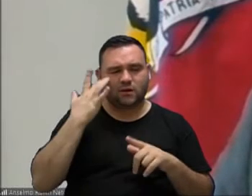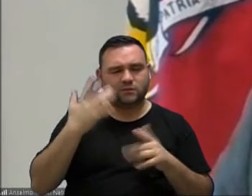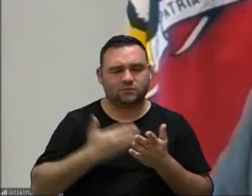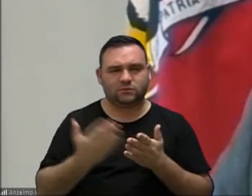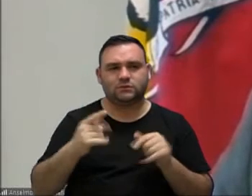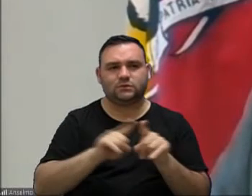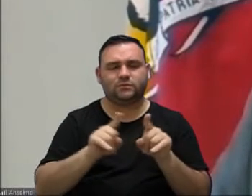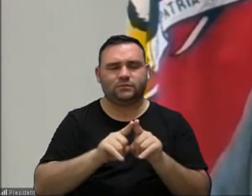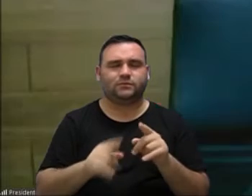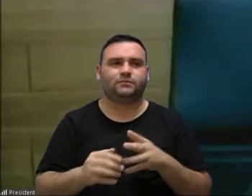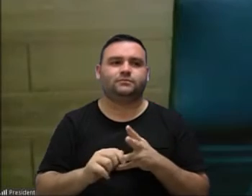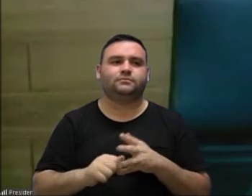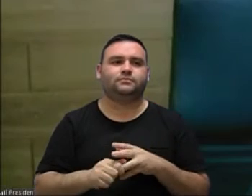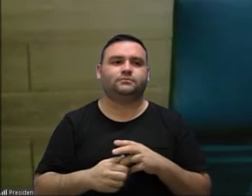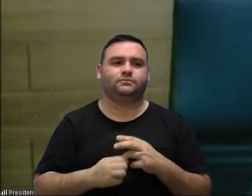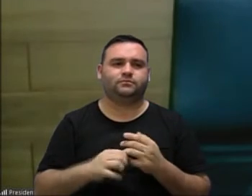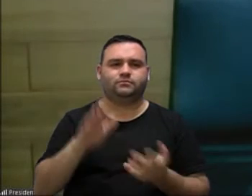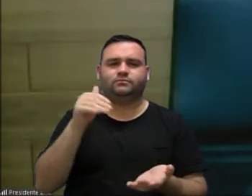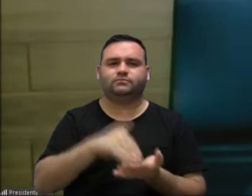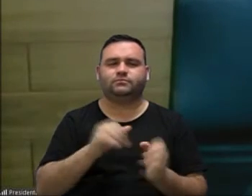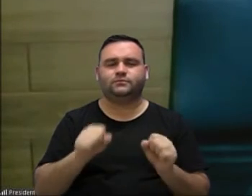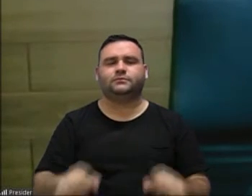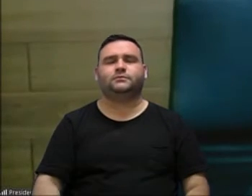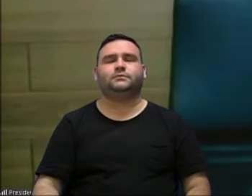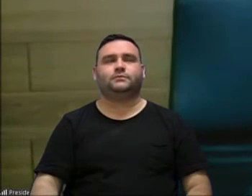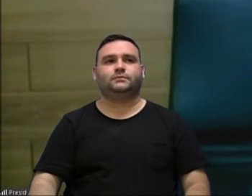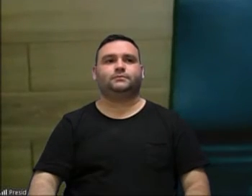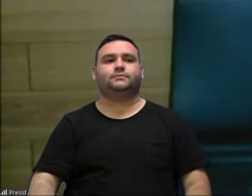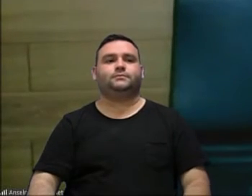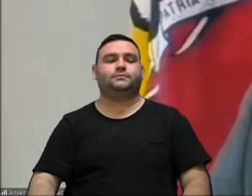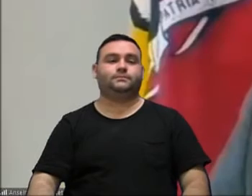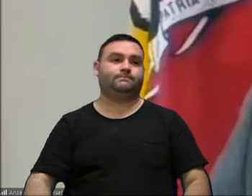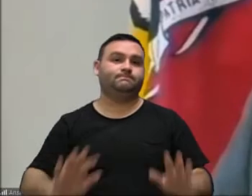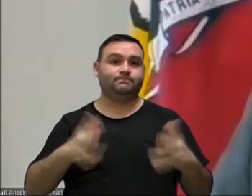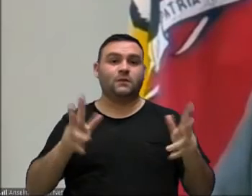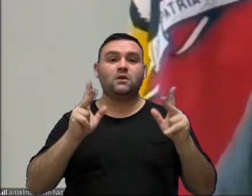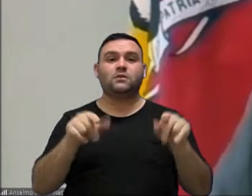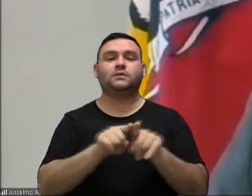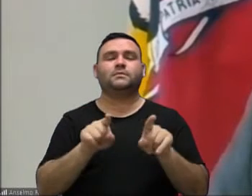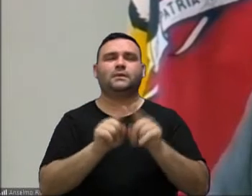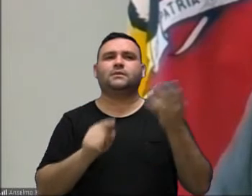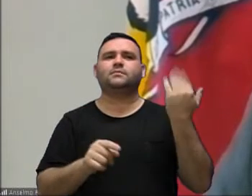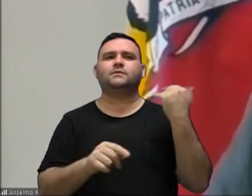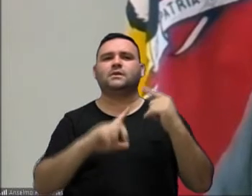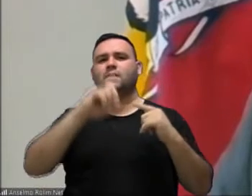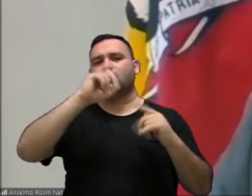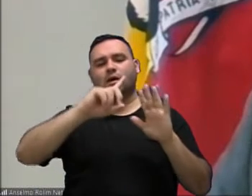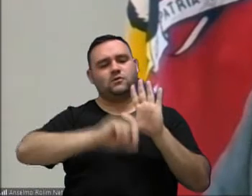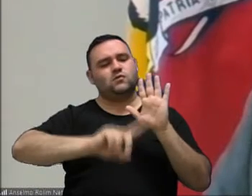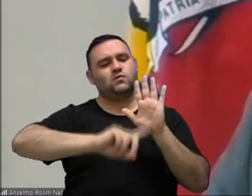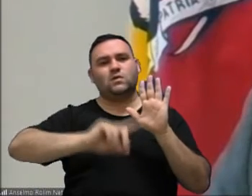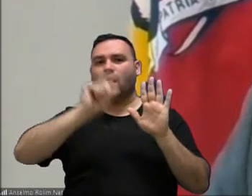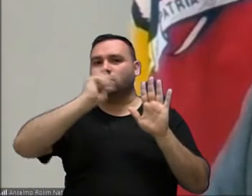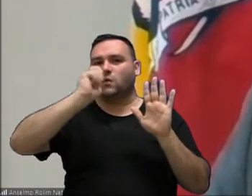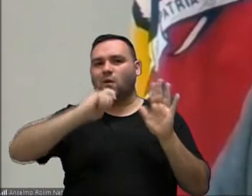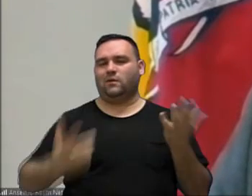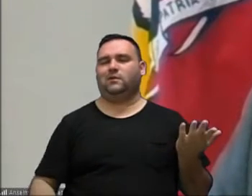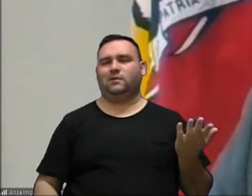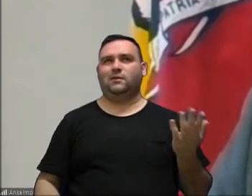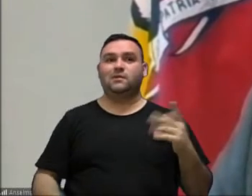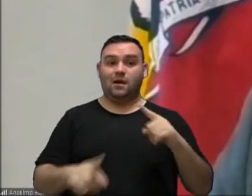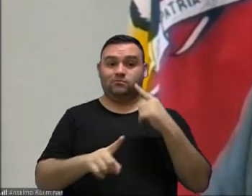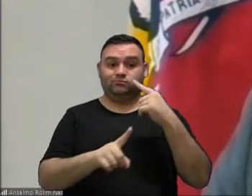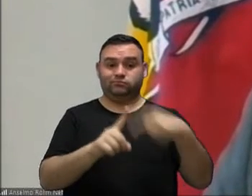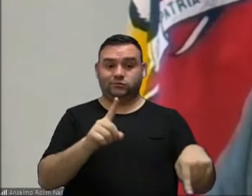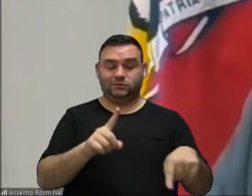finalizar é igual a questão da droga é